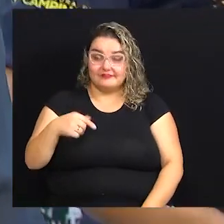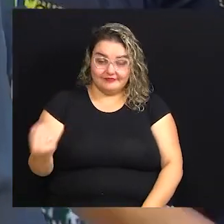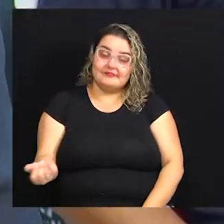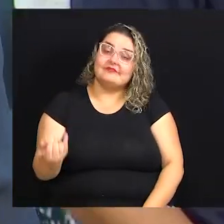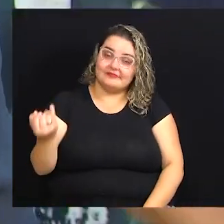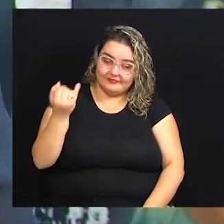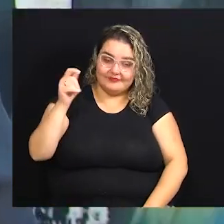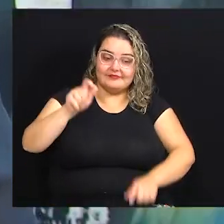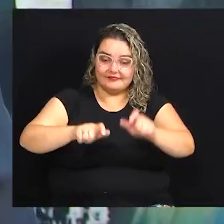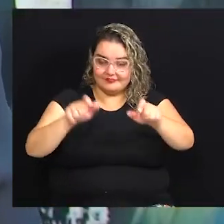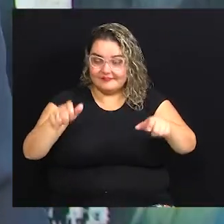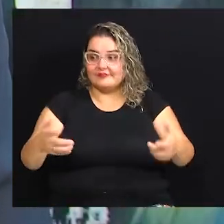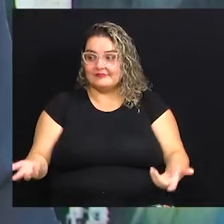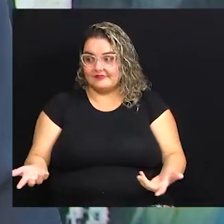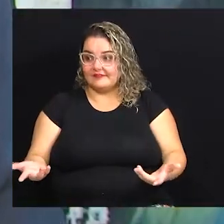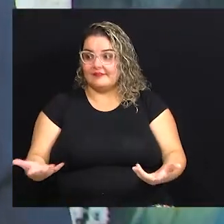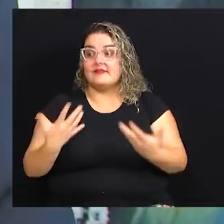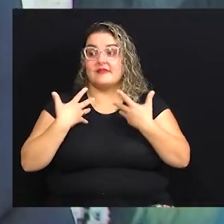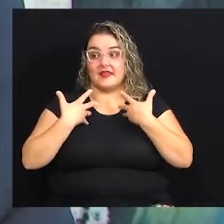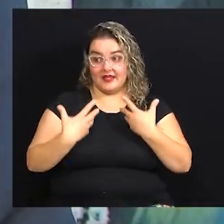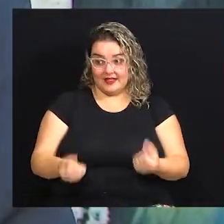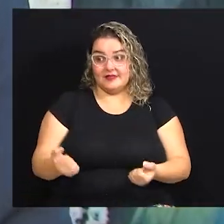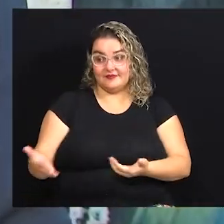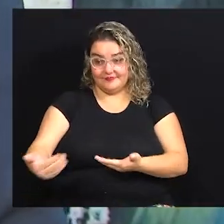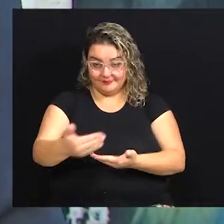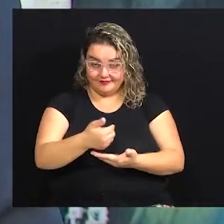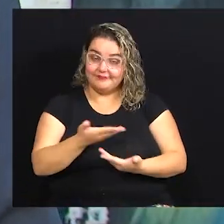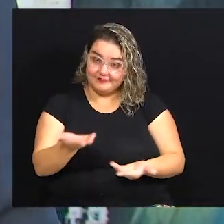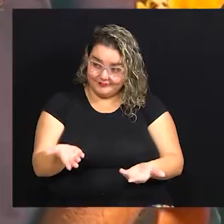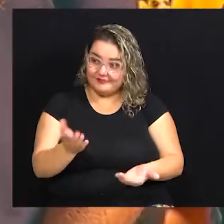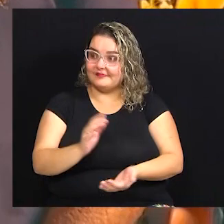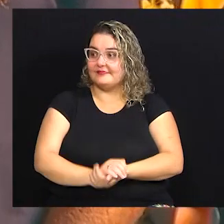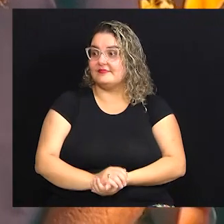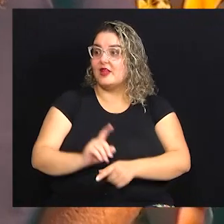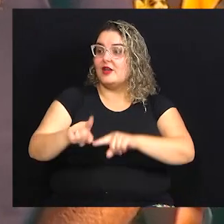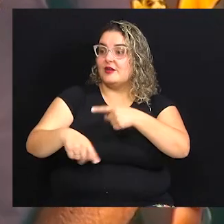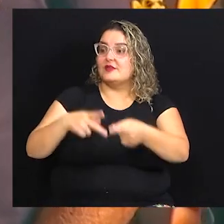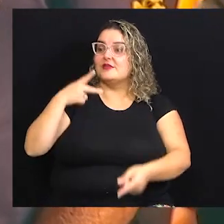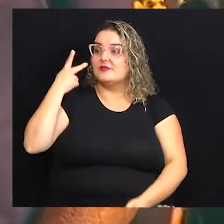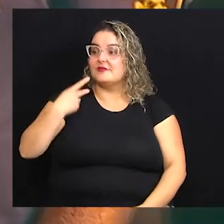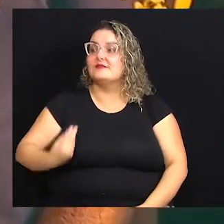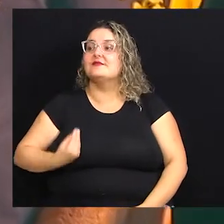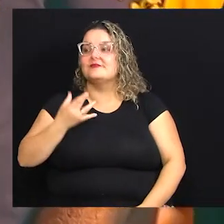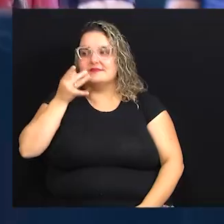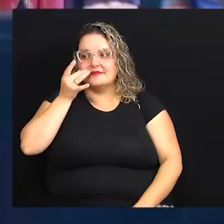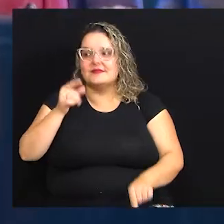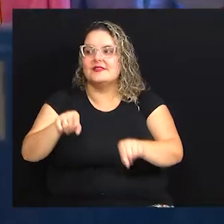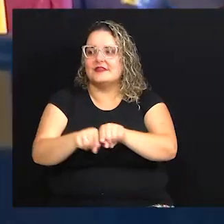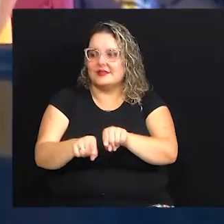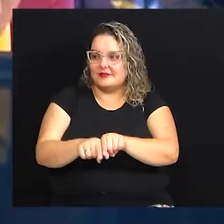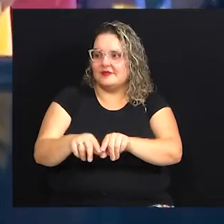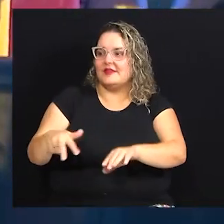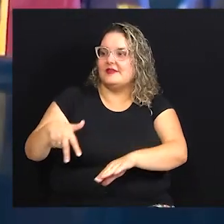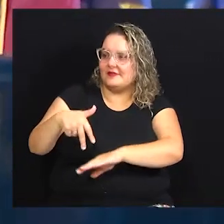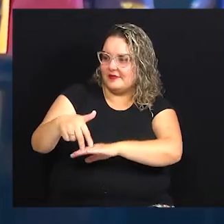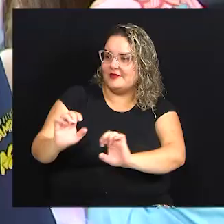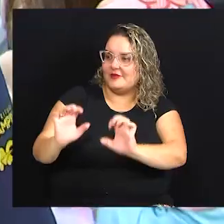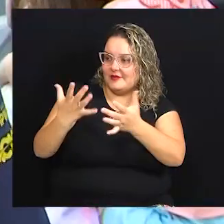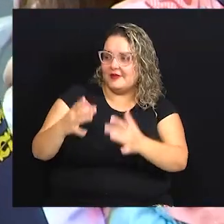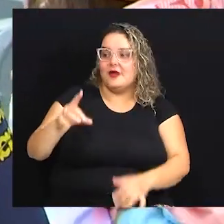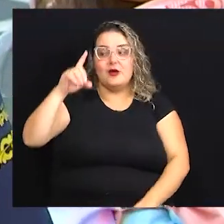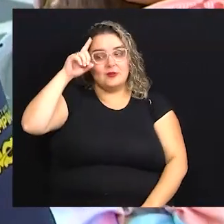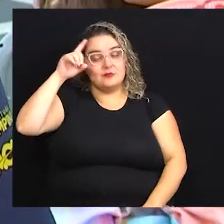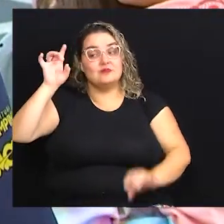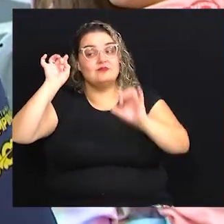muito importante que as pessoas sejam recebidas e acolhidas, né? Outros vereadores também prestigiaram o evento.